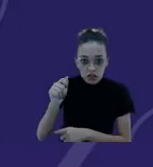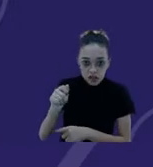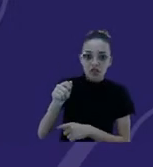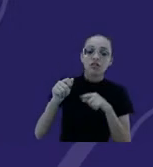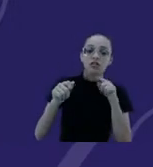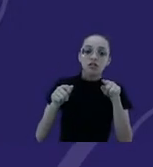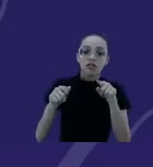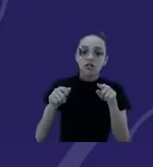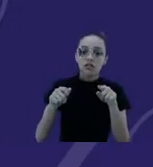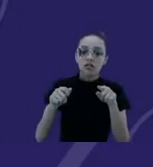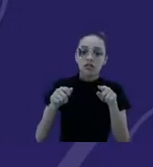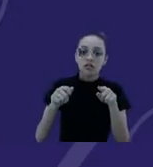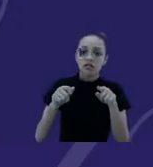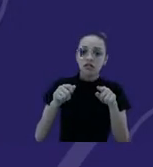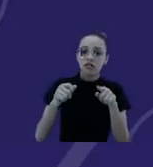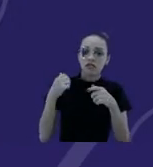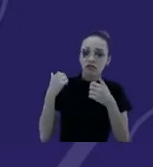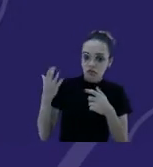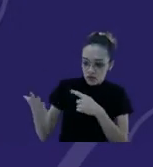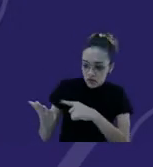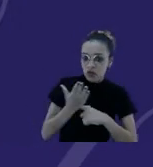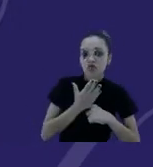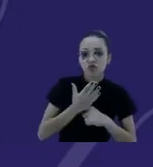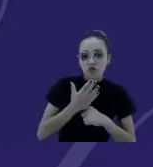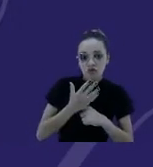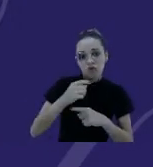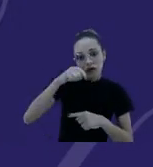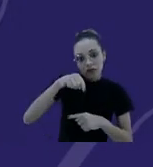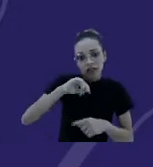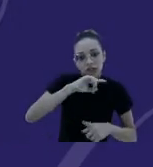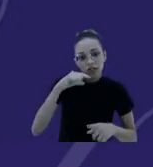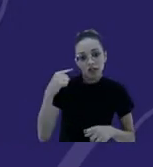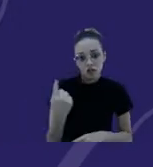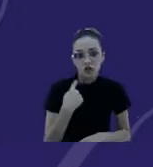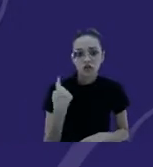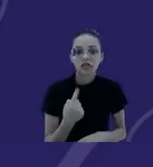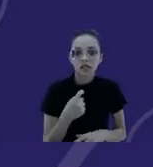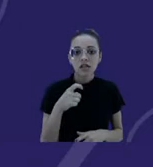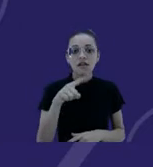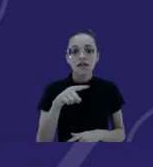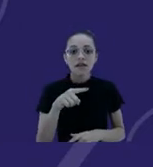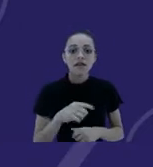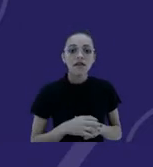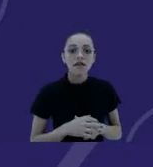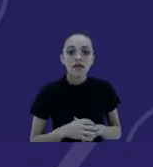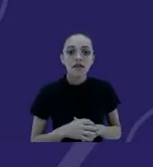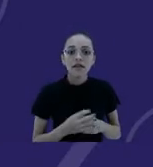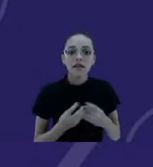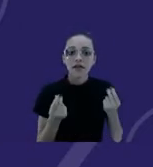sabe, esse brilho a essa nossa, né,